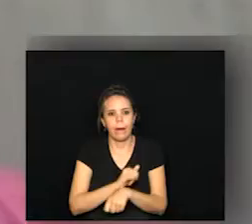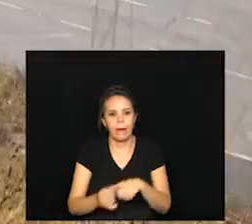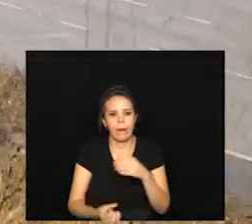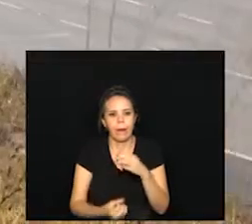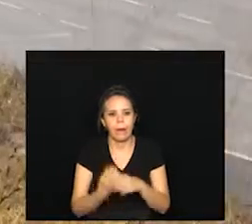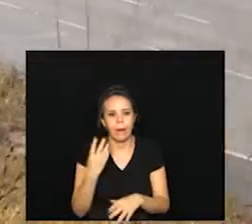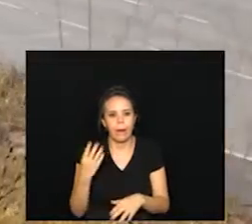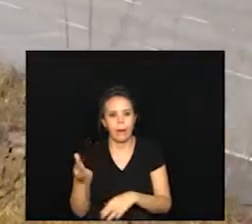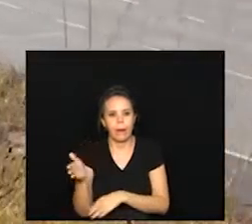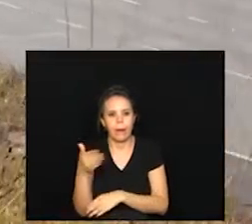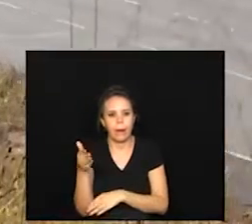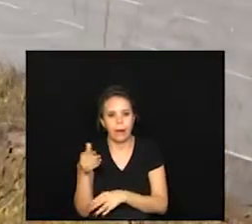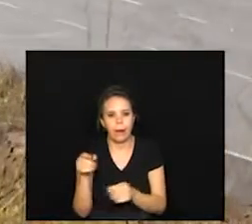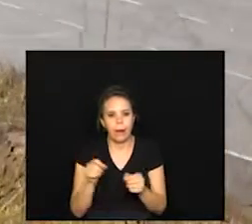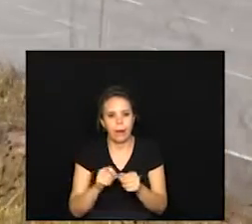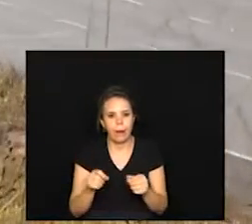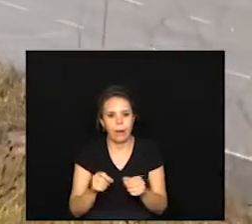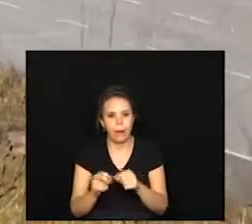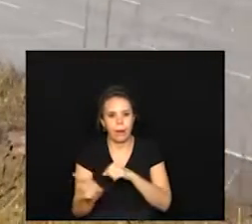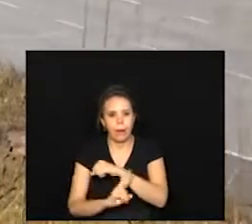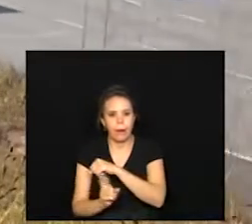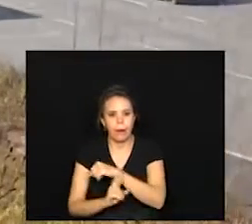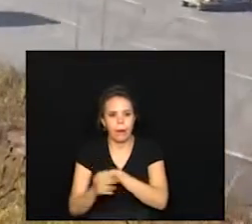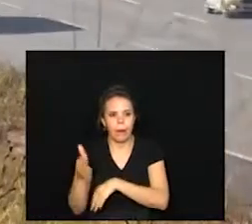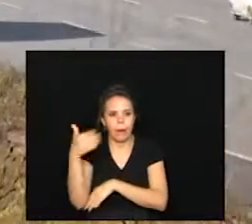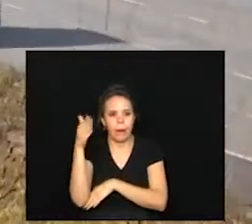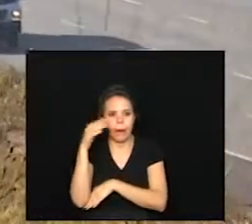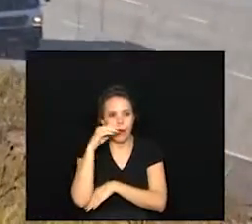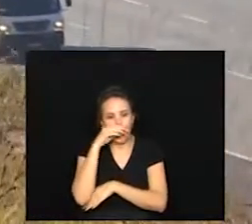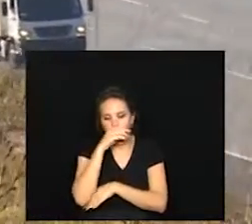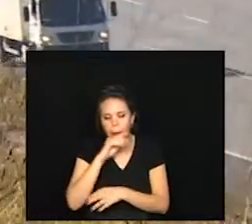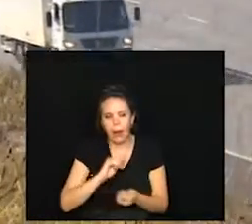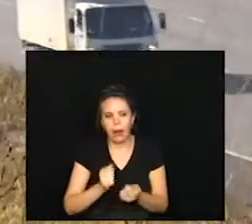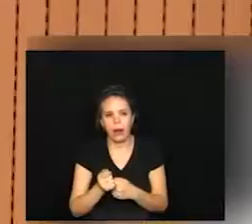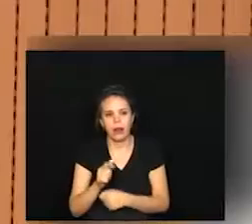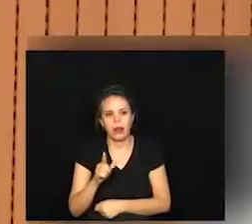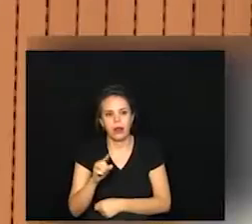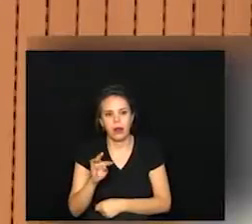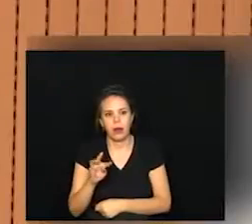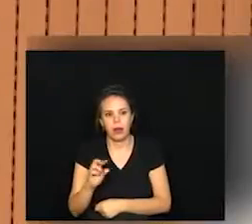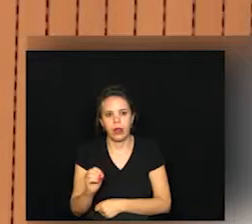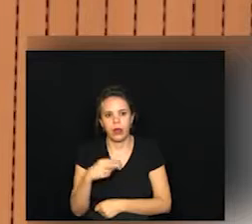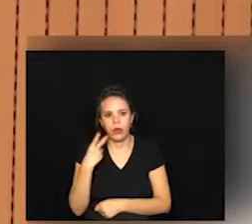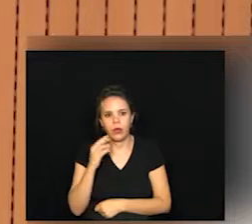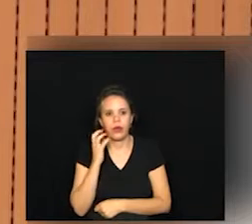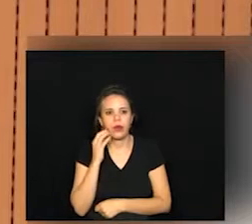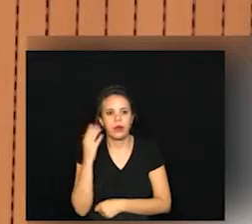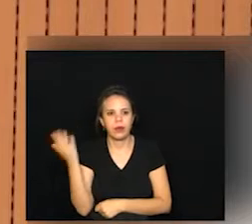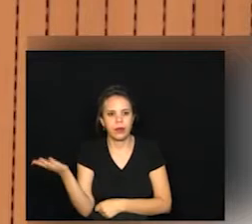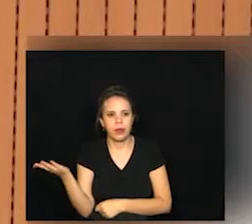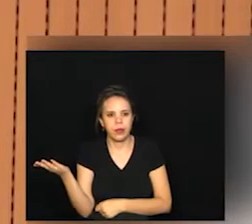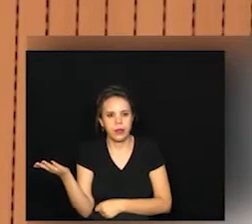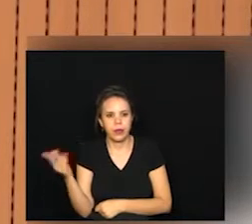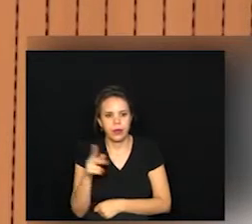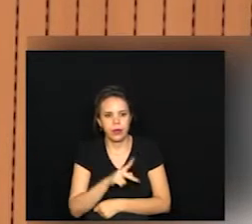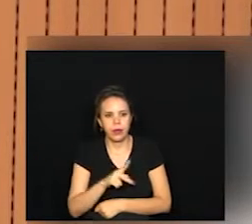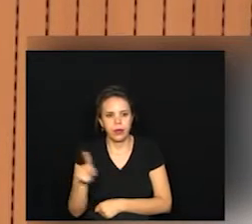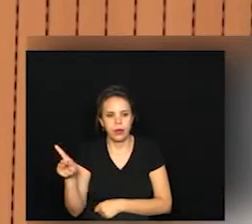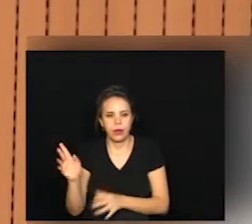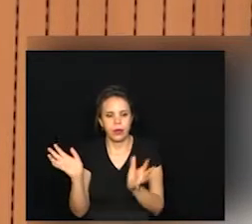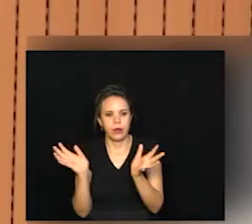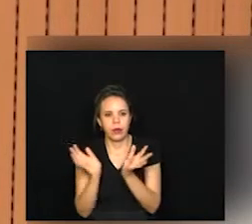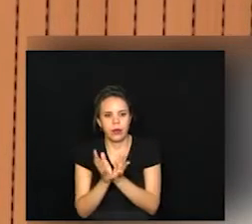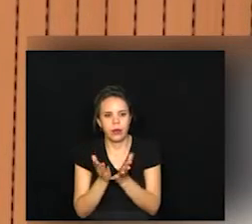de alças de acesso na rodovia dos Bandeirantes e Adalberto Panzan. O vereador Igor Diego, que é o presidente do